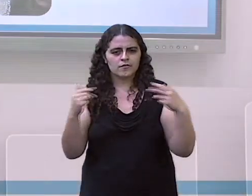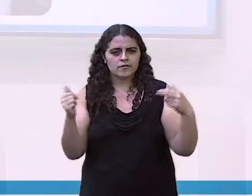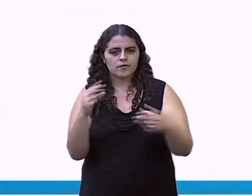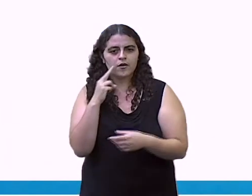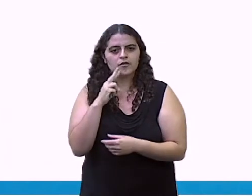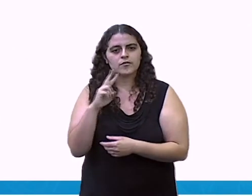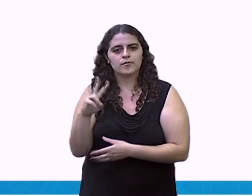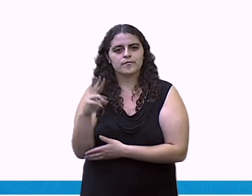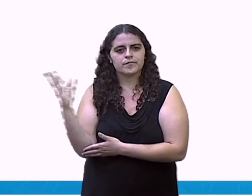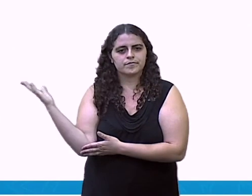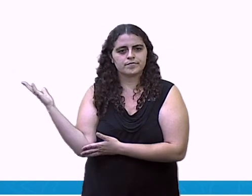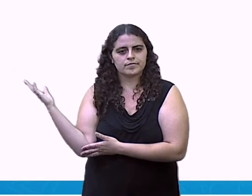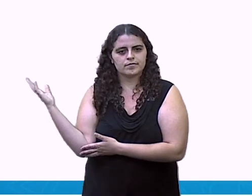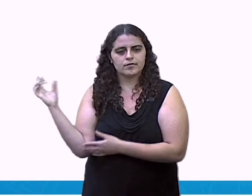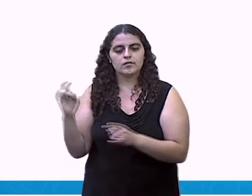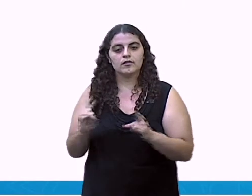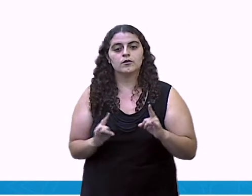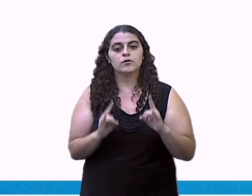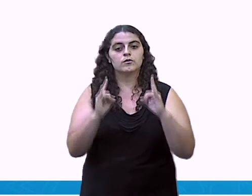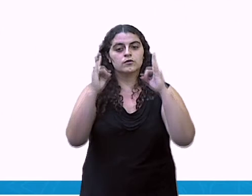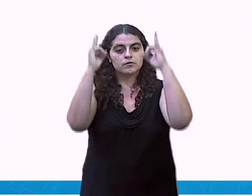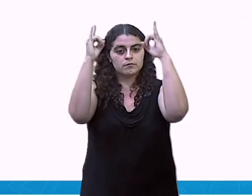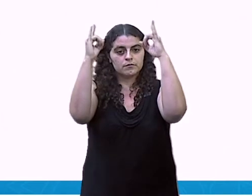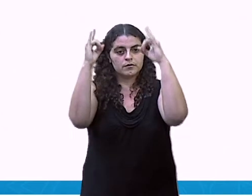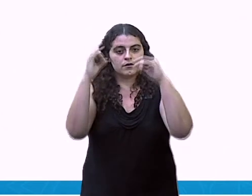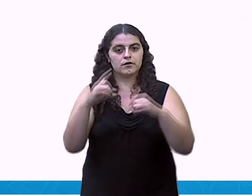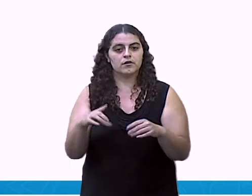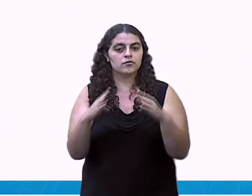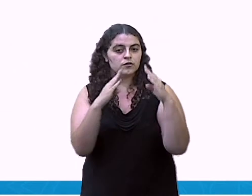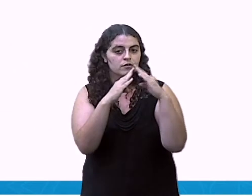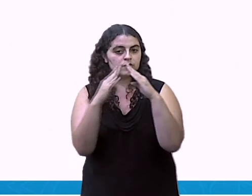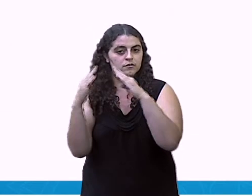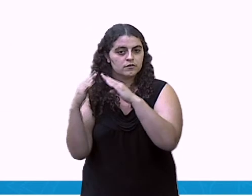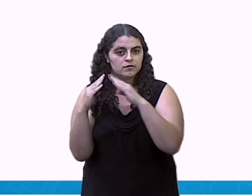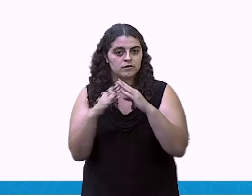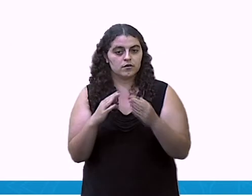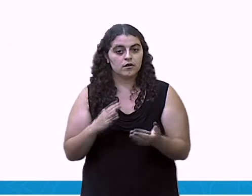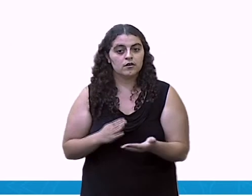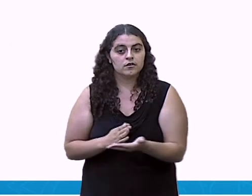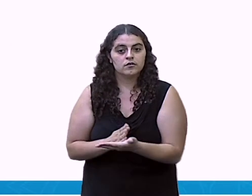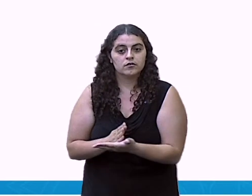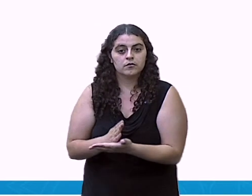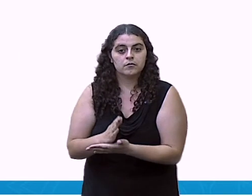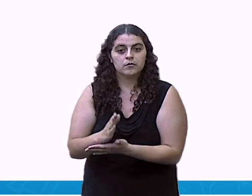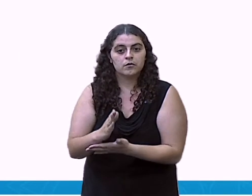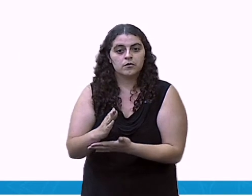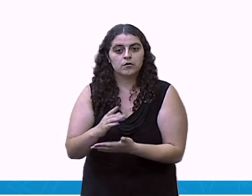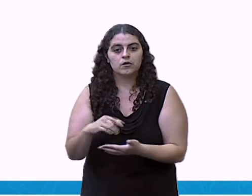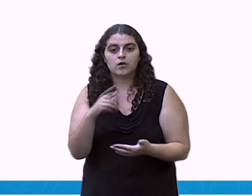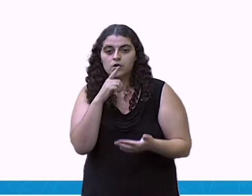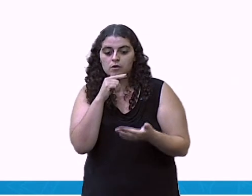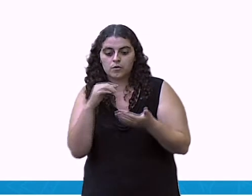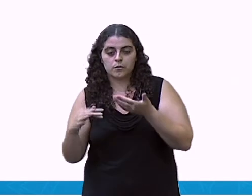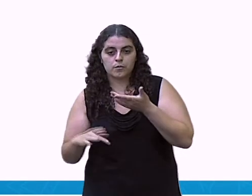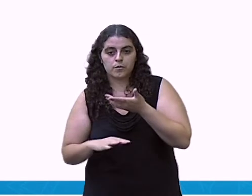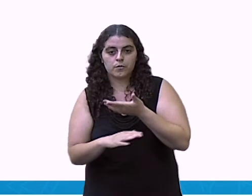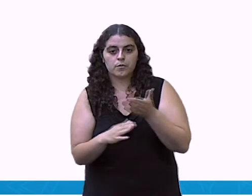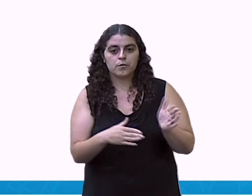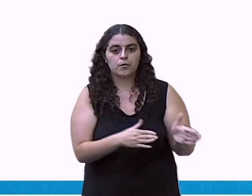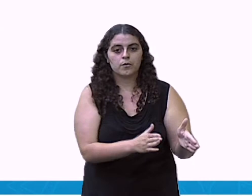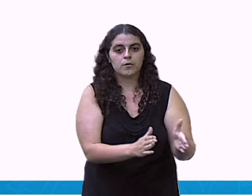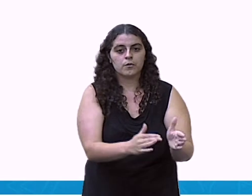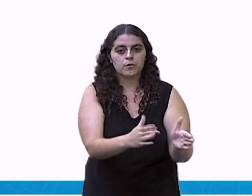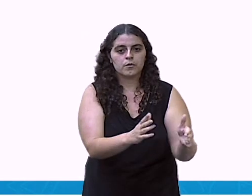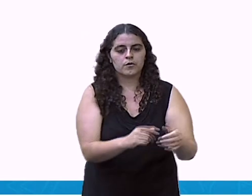ilustrativas, né? Nós temos aqui os edifícios, as casas, pontes sobre os rios, né? Em diferentes